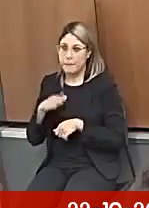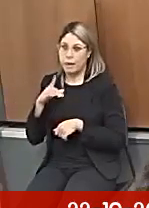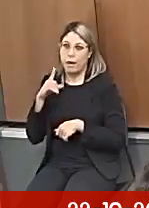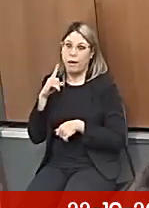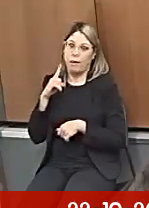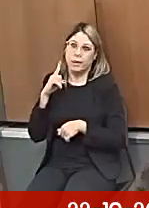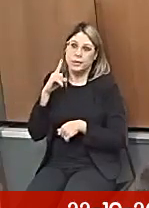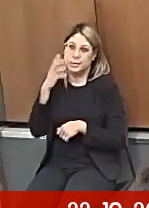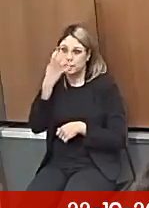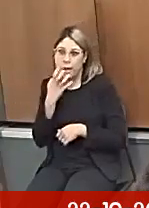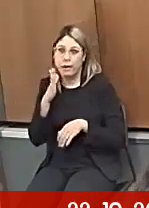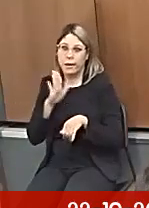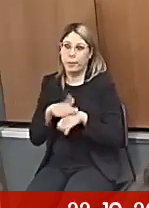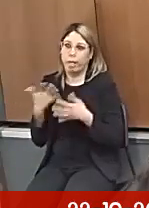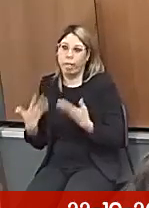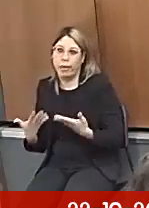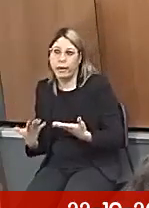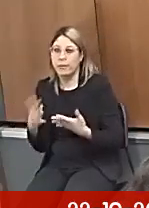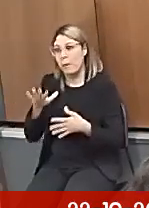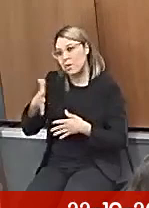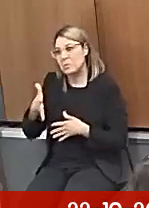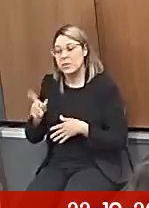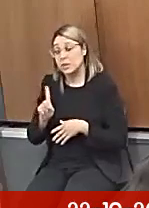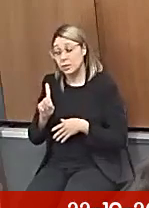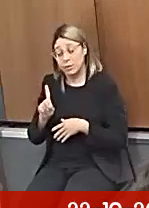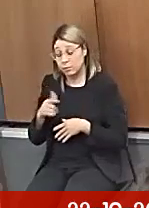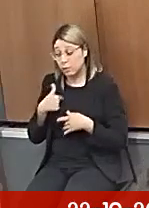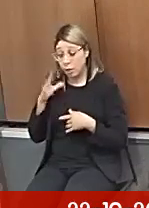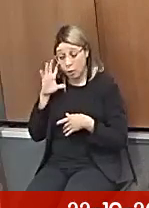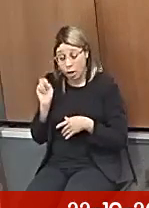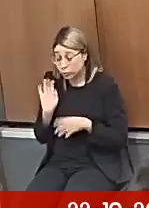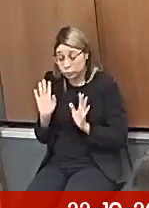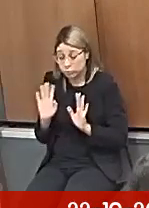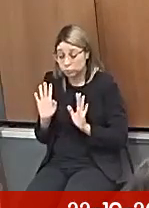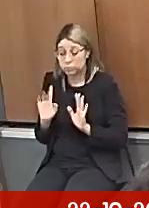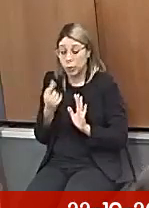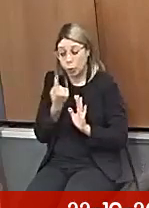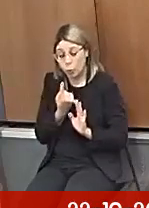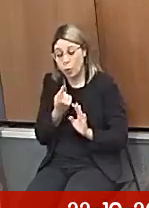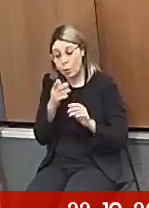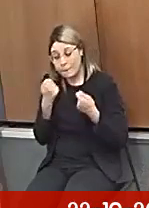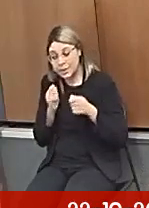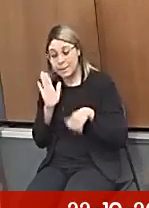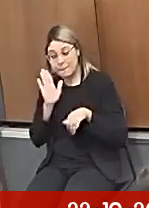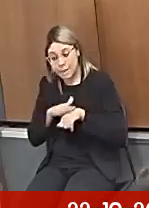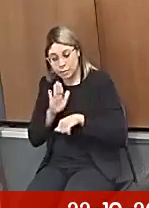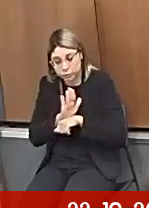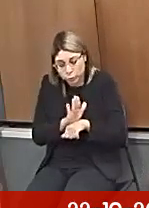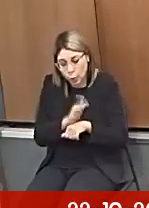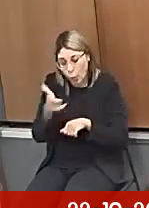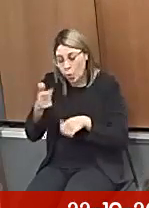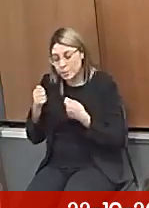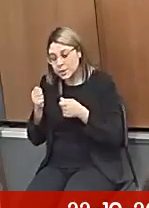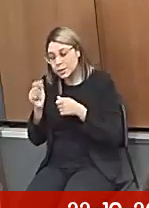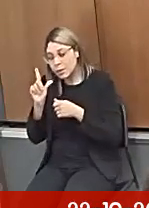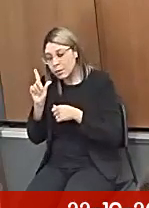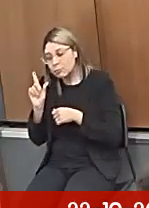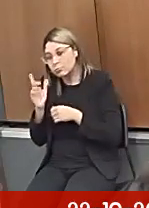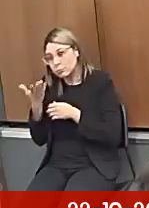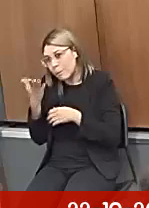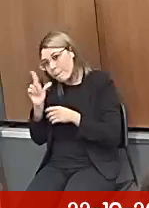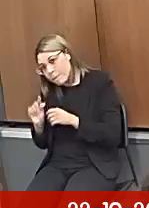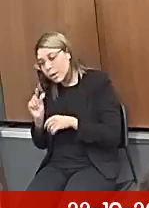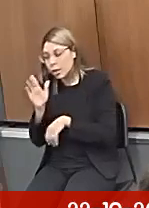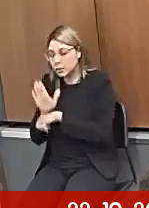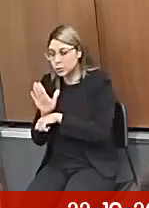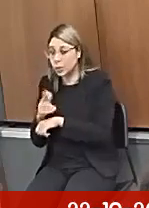o mais severo, o mais leve. Não. Para mim, existe o que precisa de mais apoio e o que precisa de menos apoio. Porque eu vou em muitas